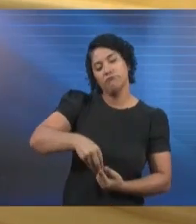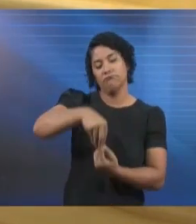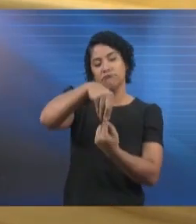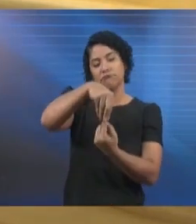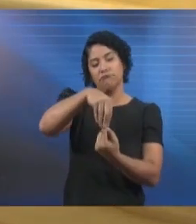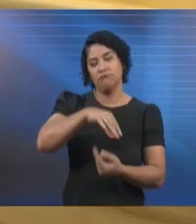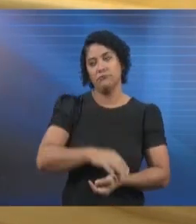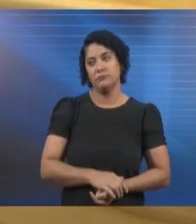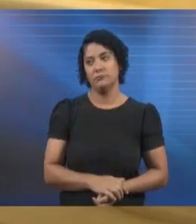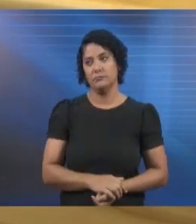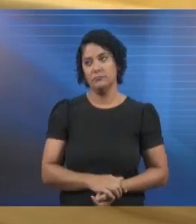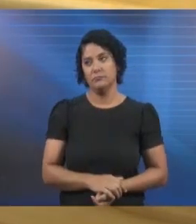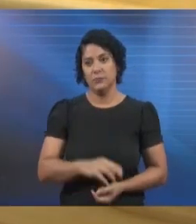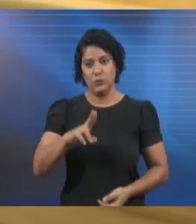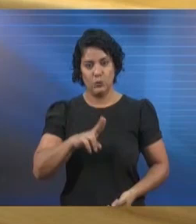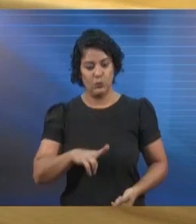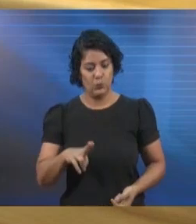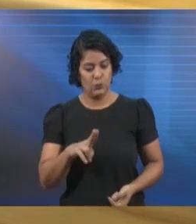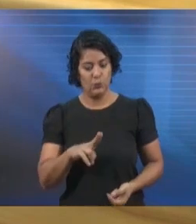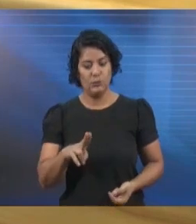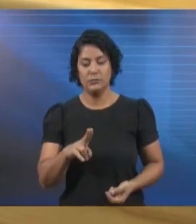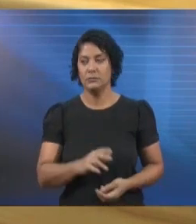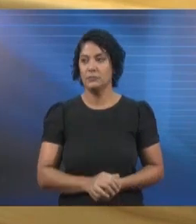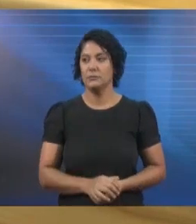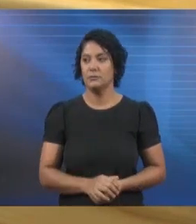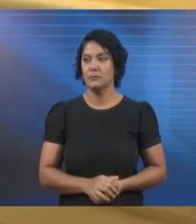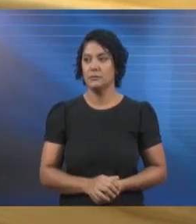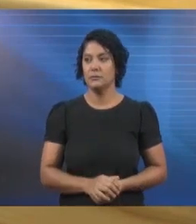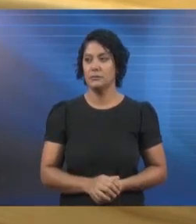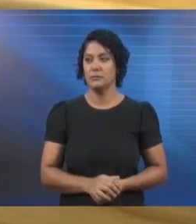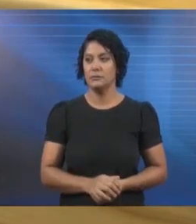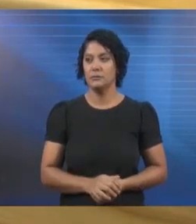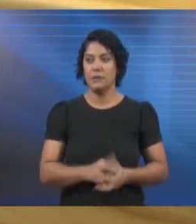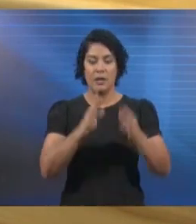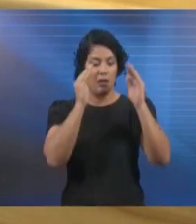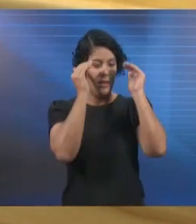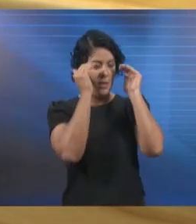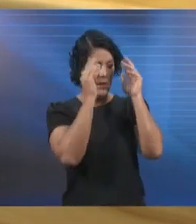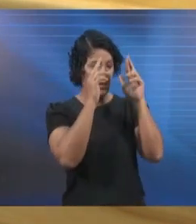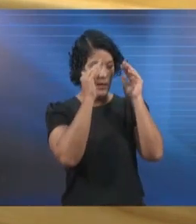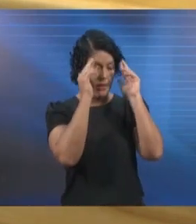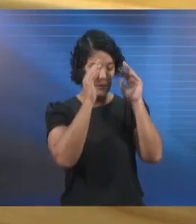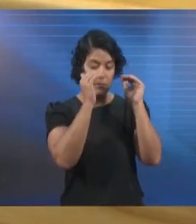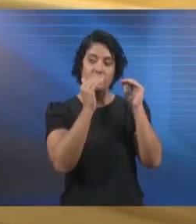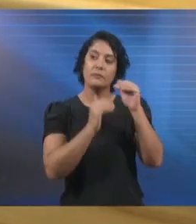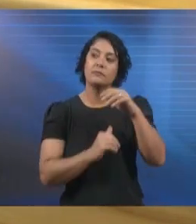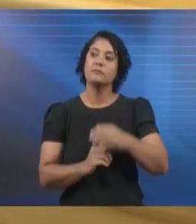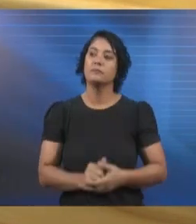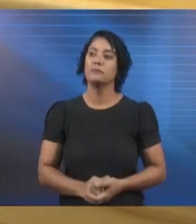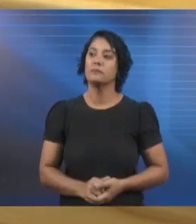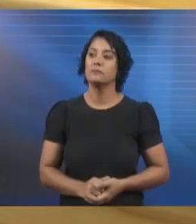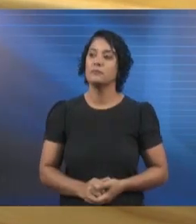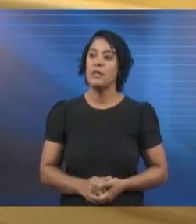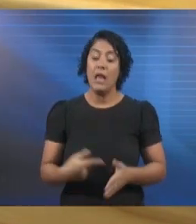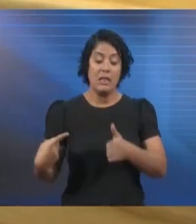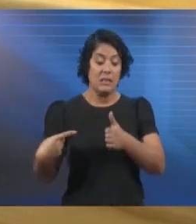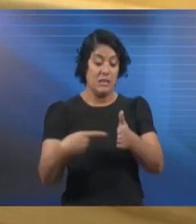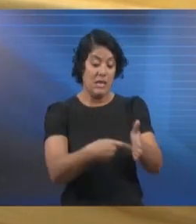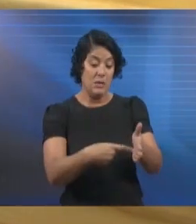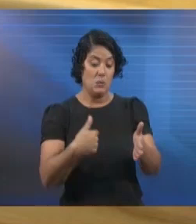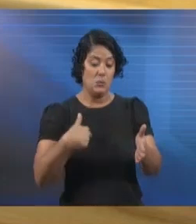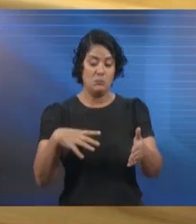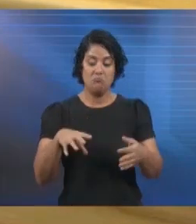para os usuários respeitosos um atendimento respeitoso Porque recebi algumas denúncias